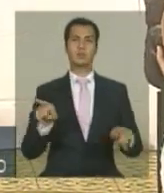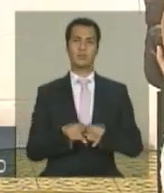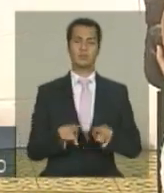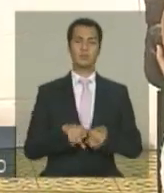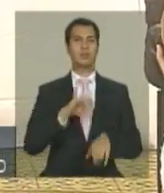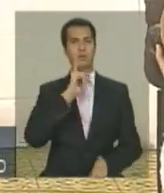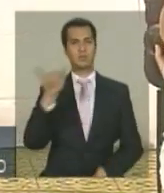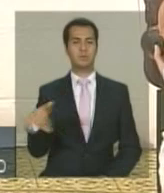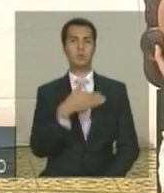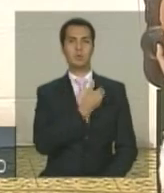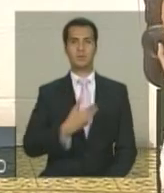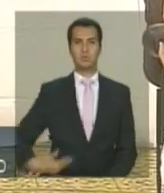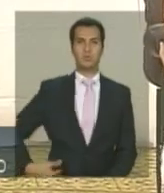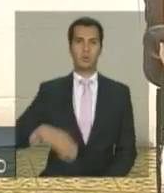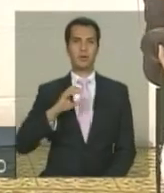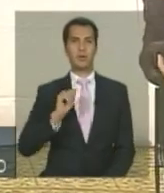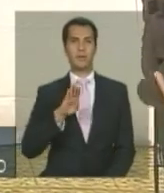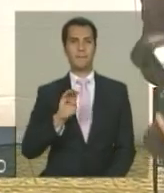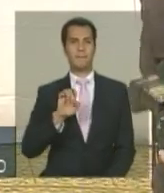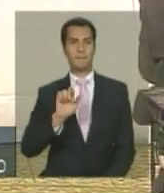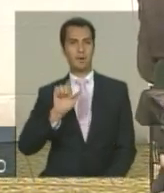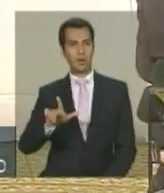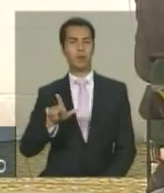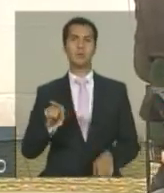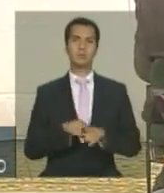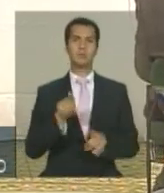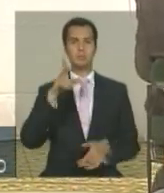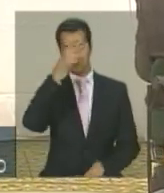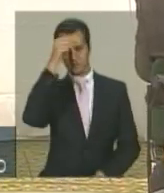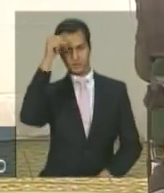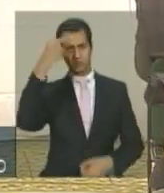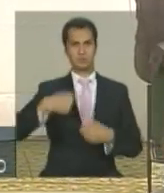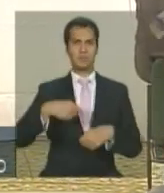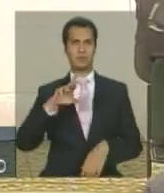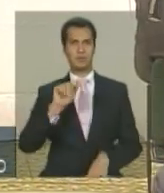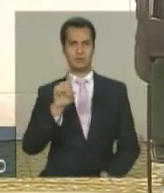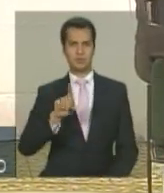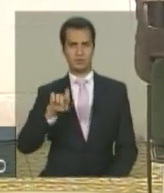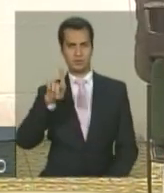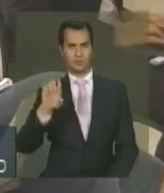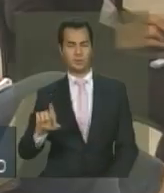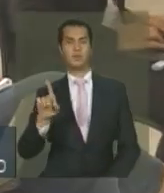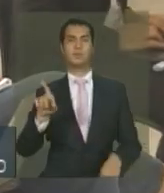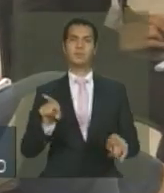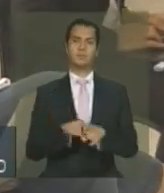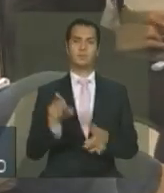ministra, secretários, prefeito de Resende, a intenção da AMAN Latinoamérica